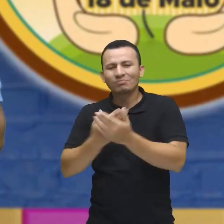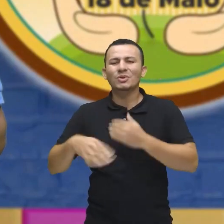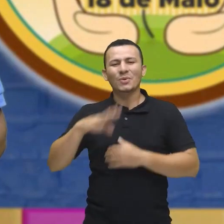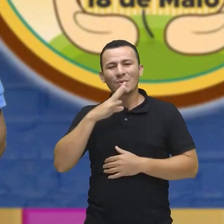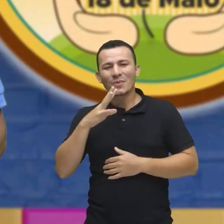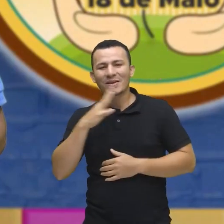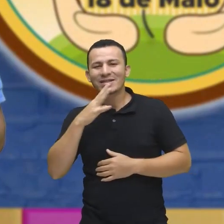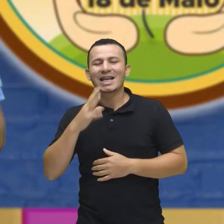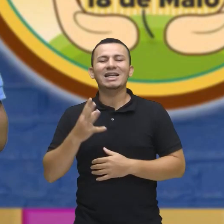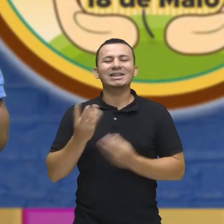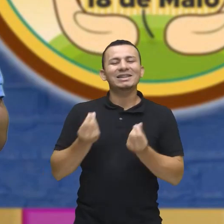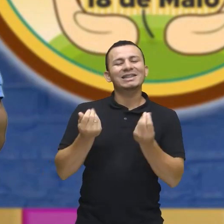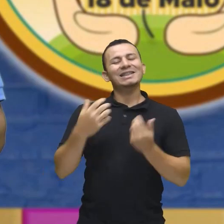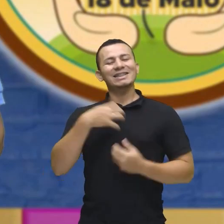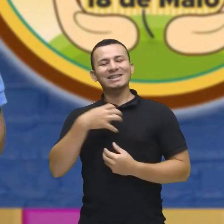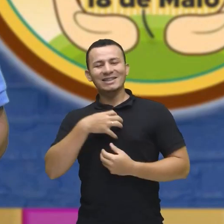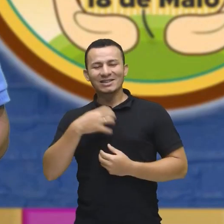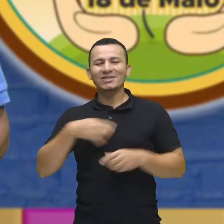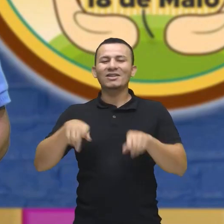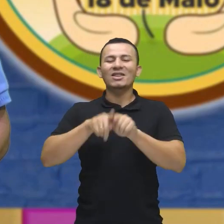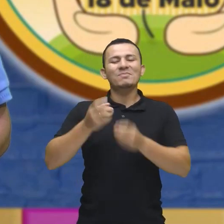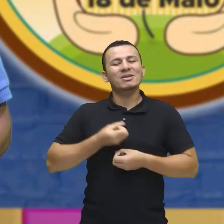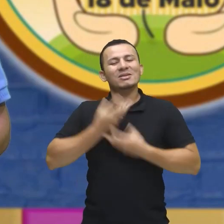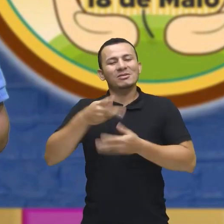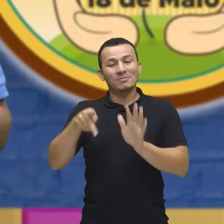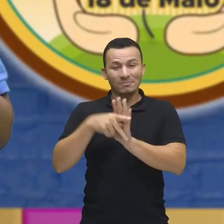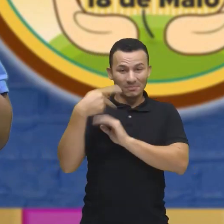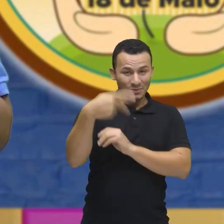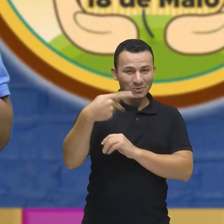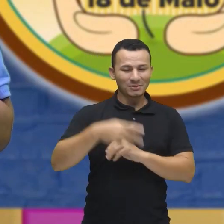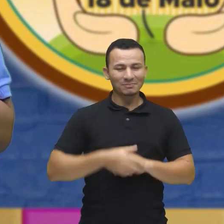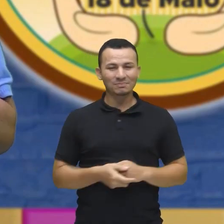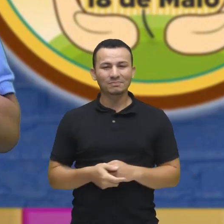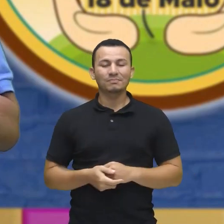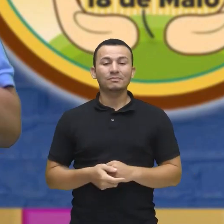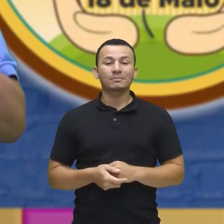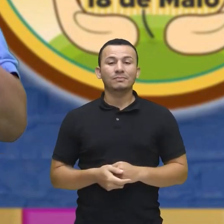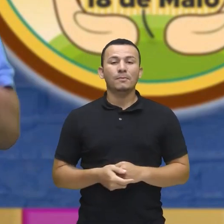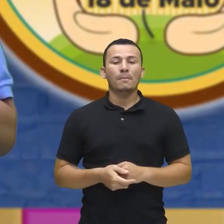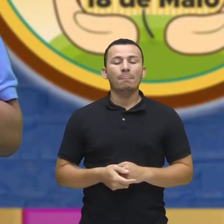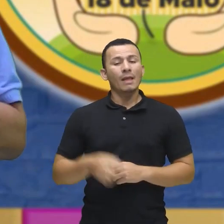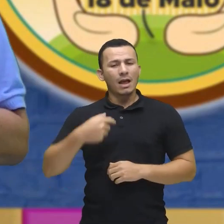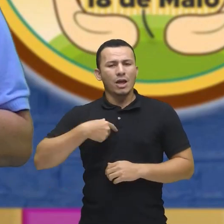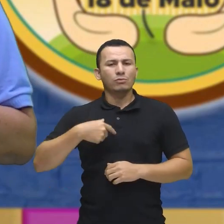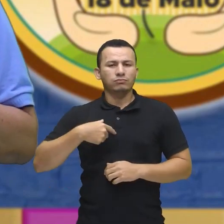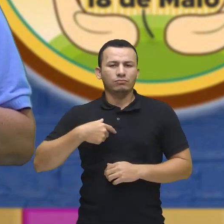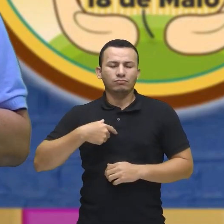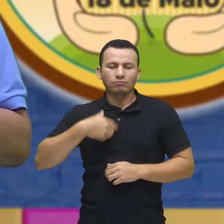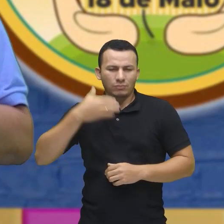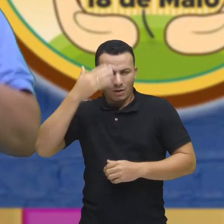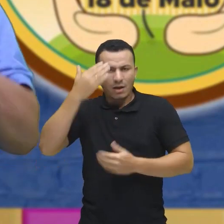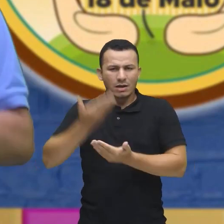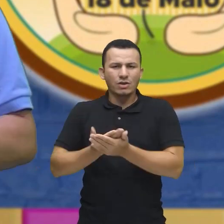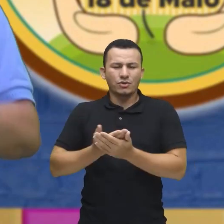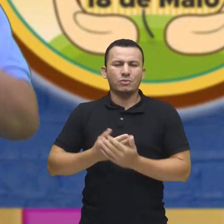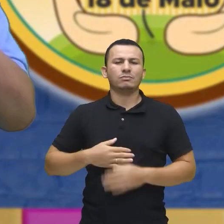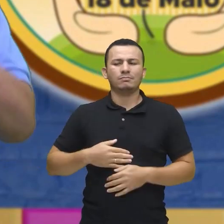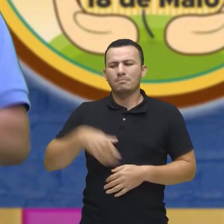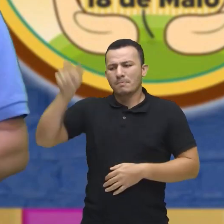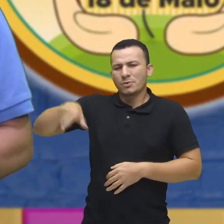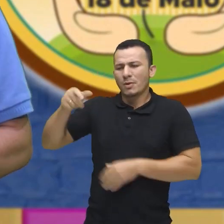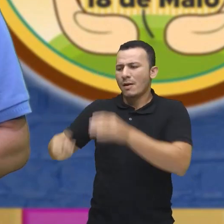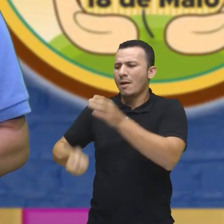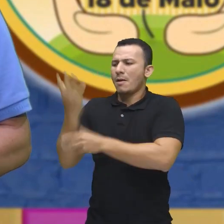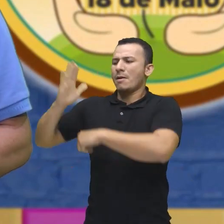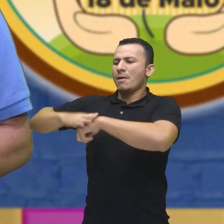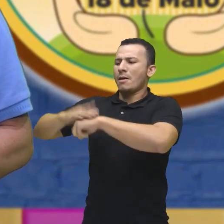a sensibilidade, a expressão de vocês. Então, eu não vou, vamos dizer, eu sempre acredito que ninguém cria algo novo. Nossa, isso